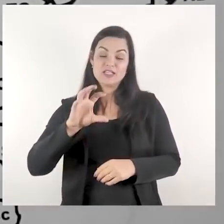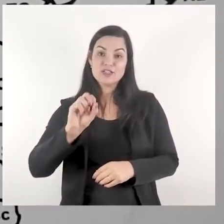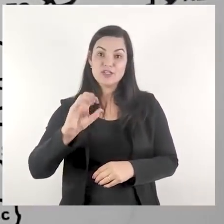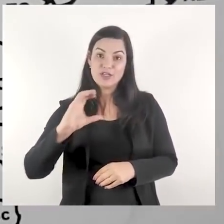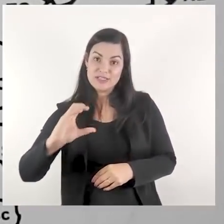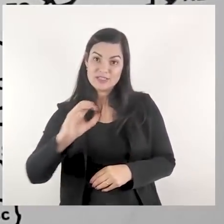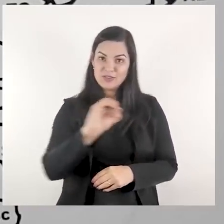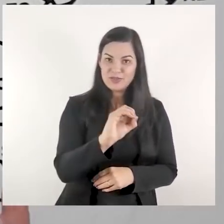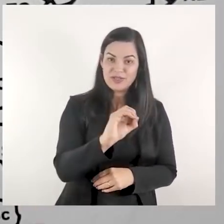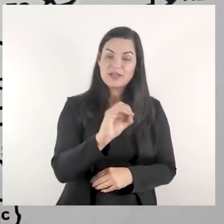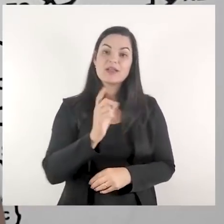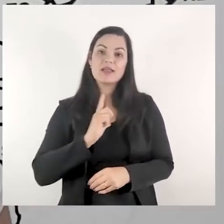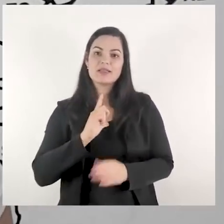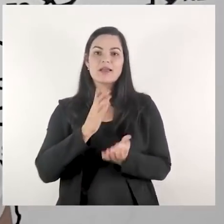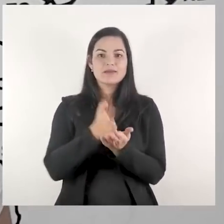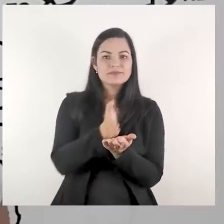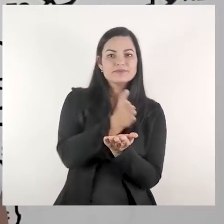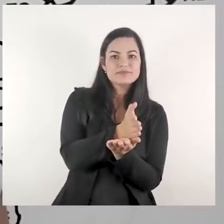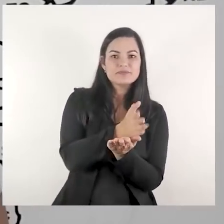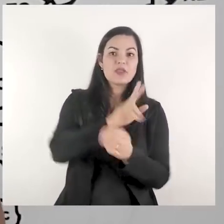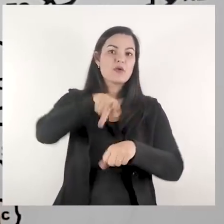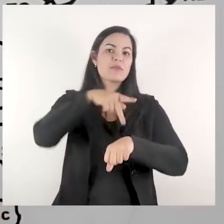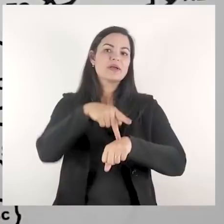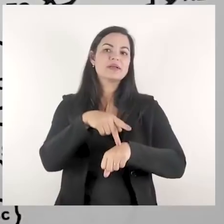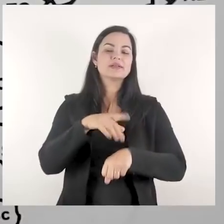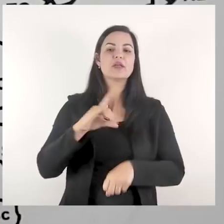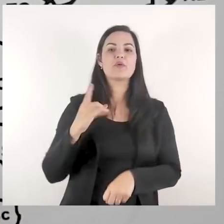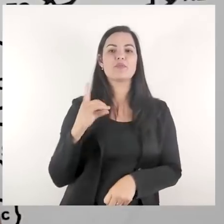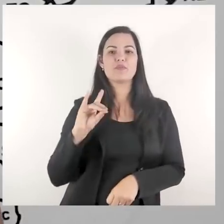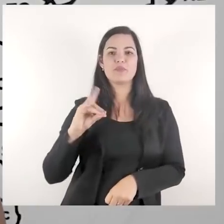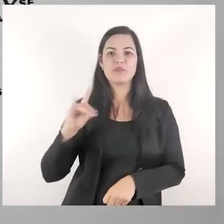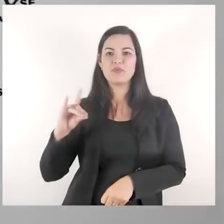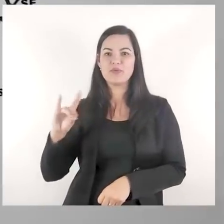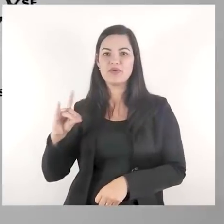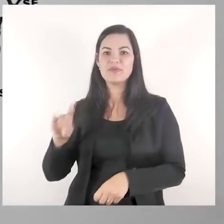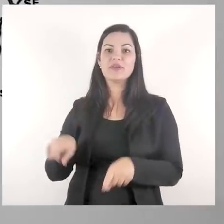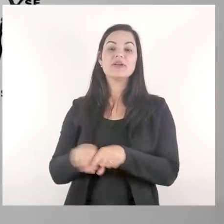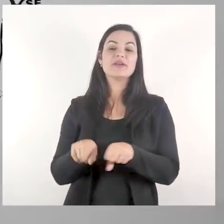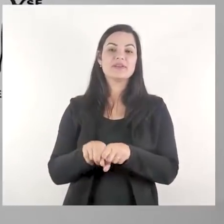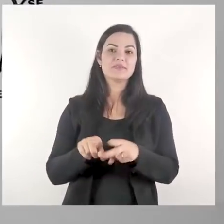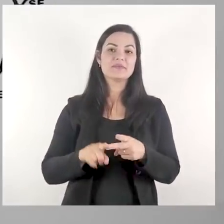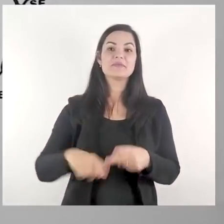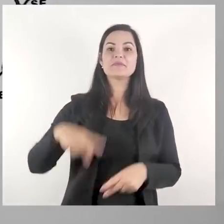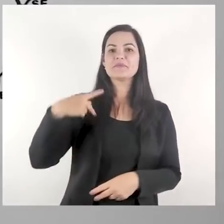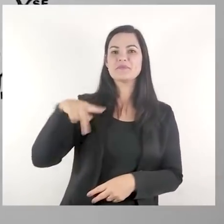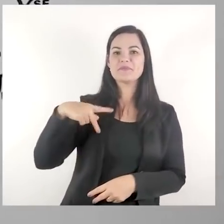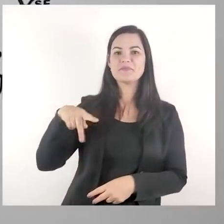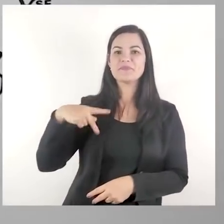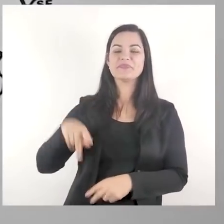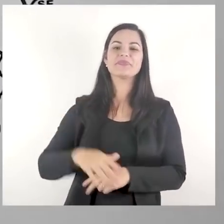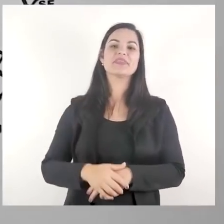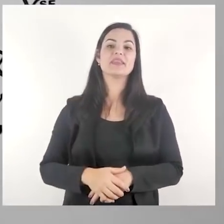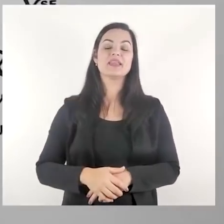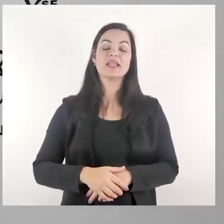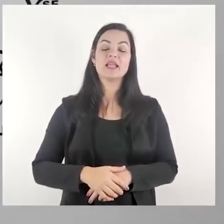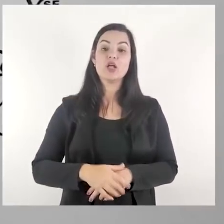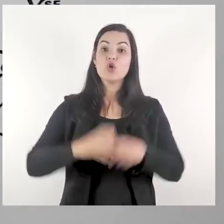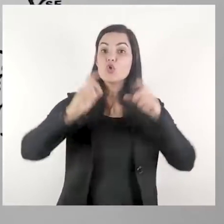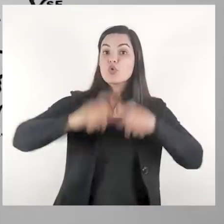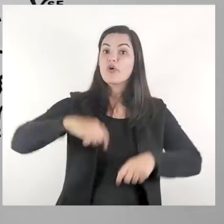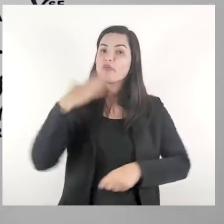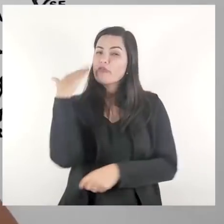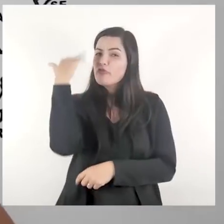temos fronteira com a Bolívia e o Paraguai. Um dos lugares mais famosos da